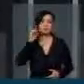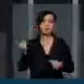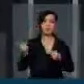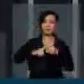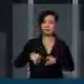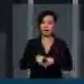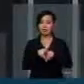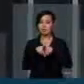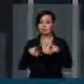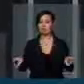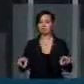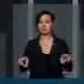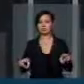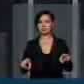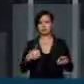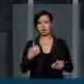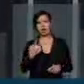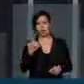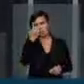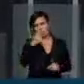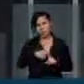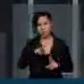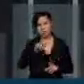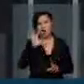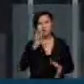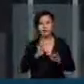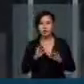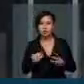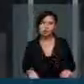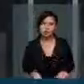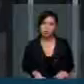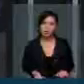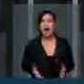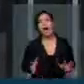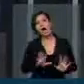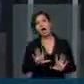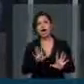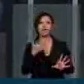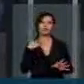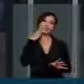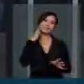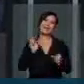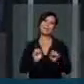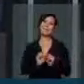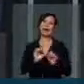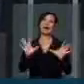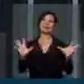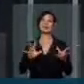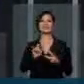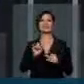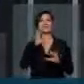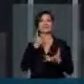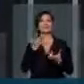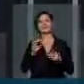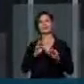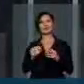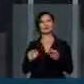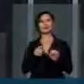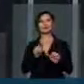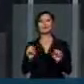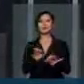de culminância. Não é de um dia para o outro que você fala, agora eu tenho uma solução mágica, eu tiro do bolso e é a